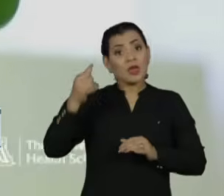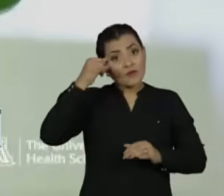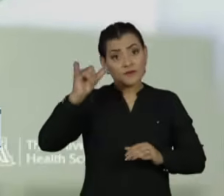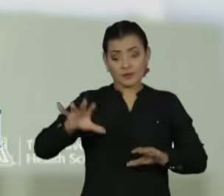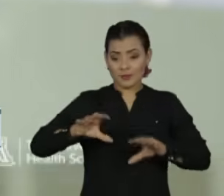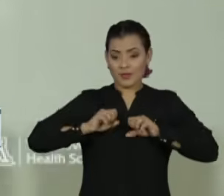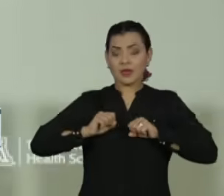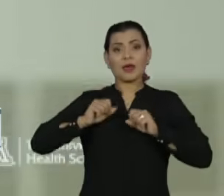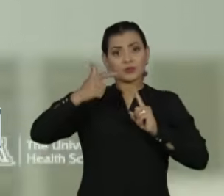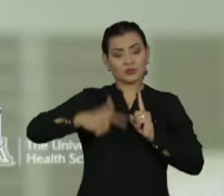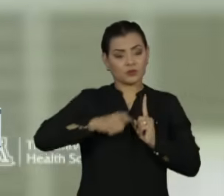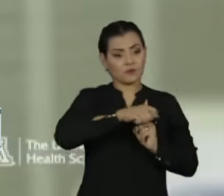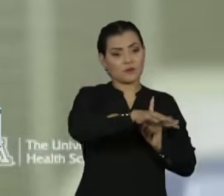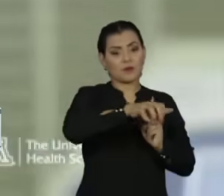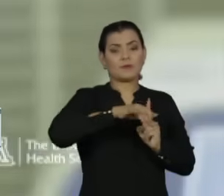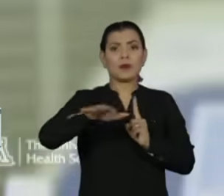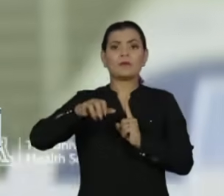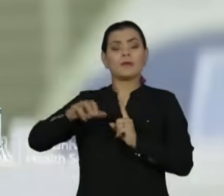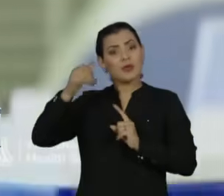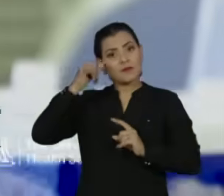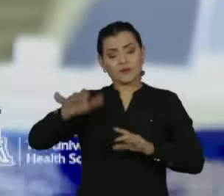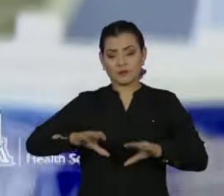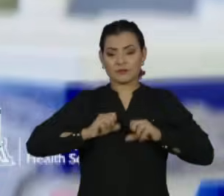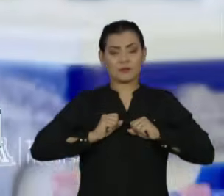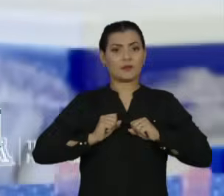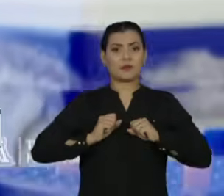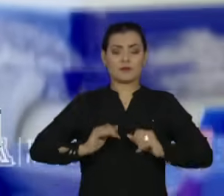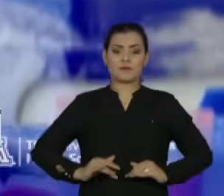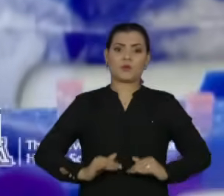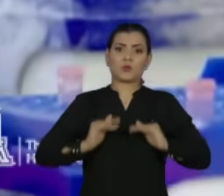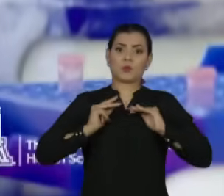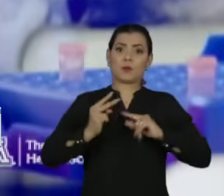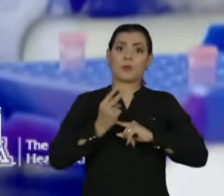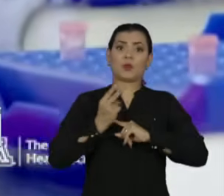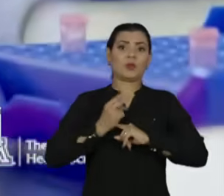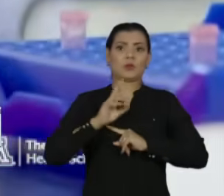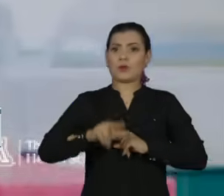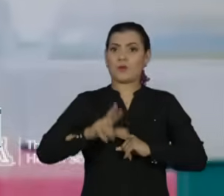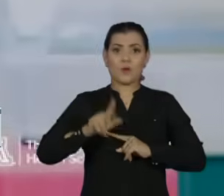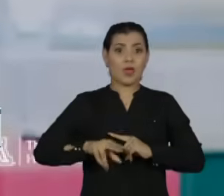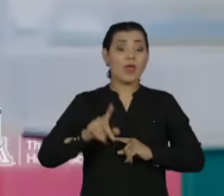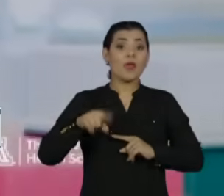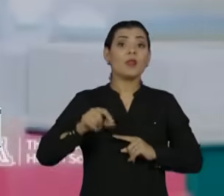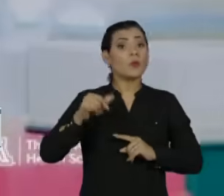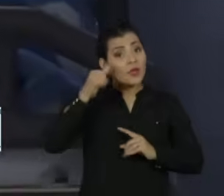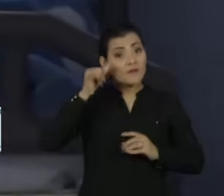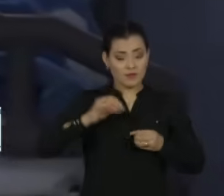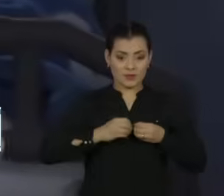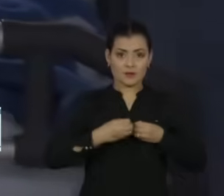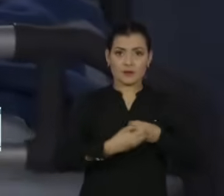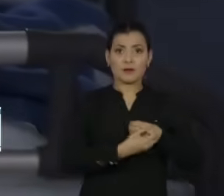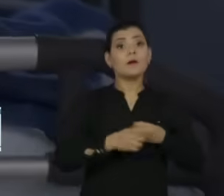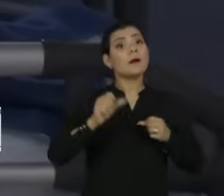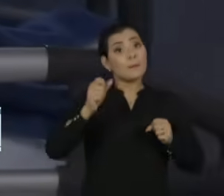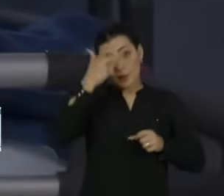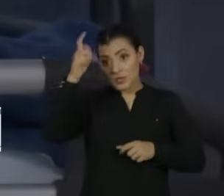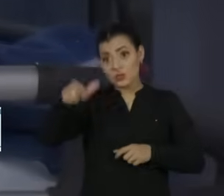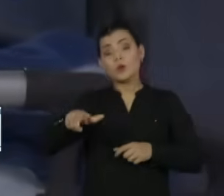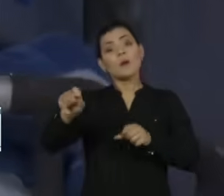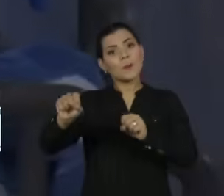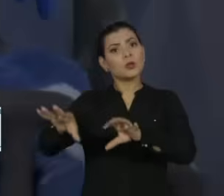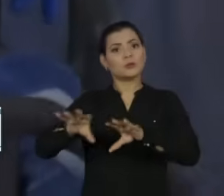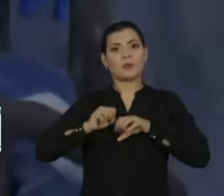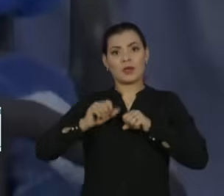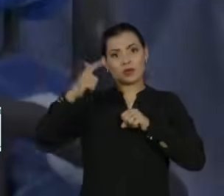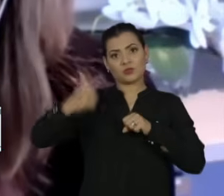infectar outras células, e não são anticorpos protetores, ou seja, não impedem que a pessoa